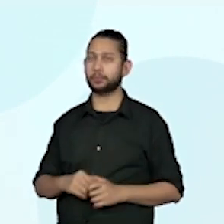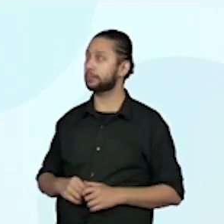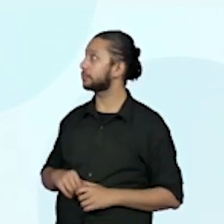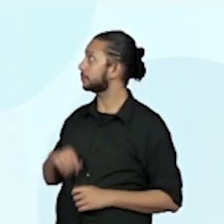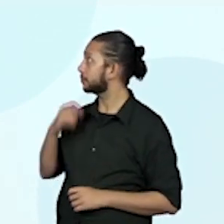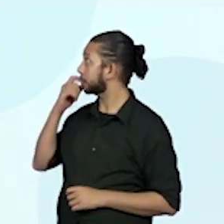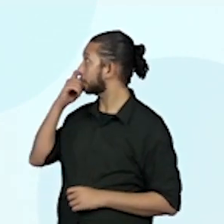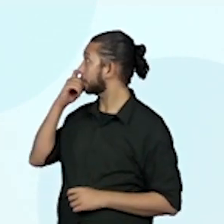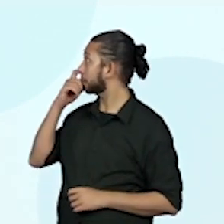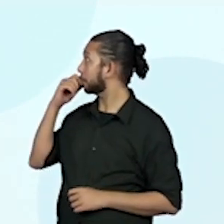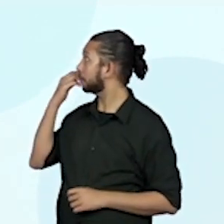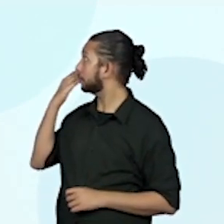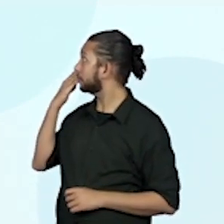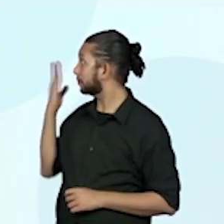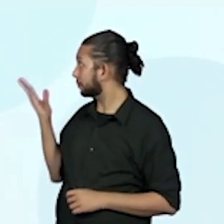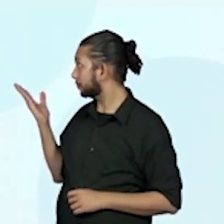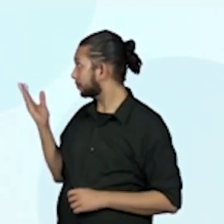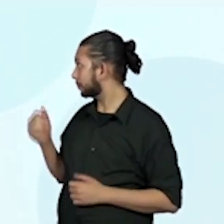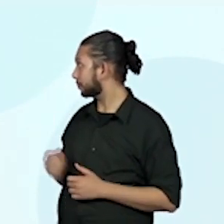meio, certo?